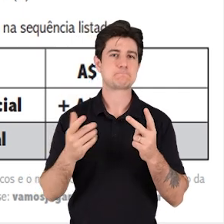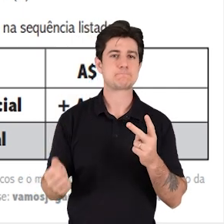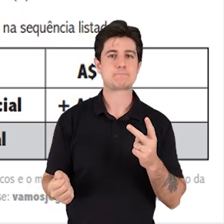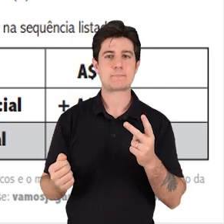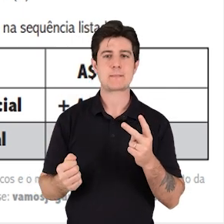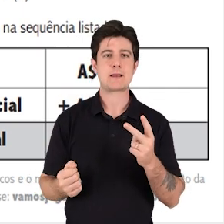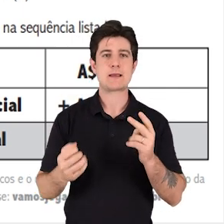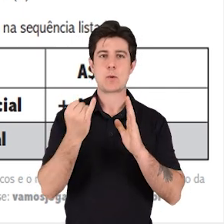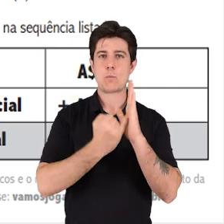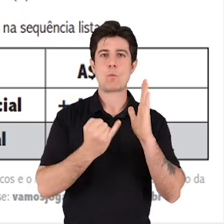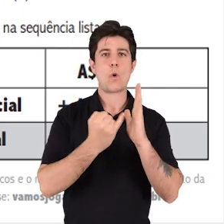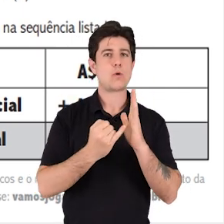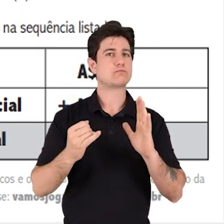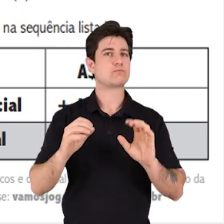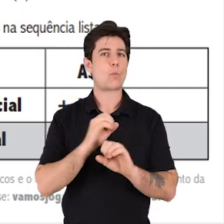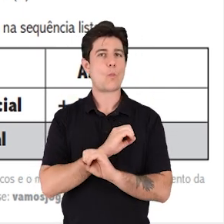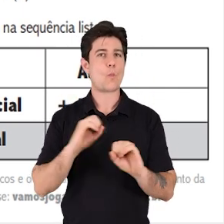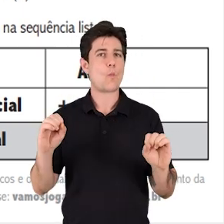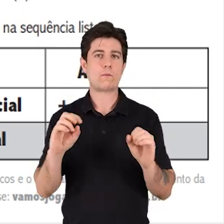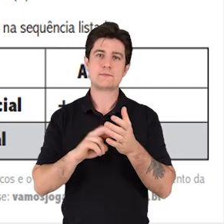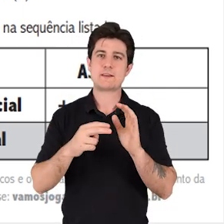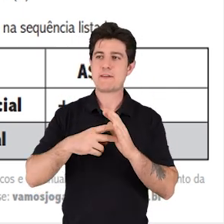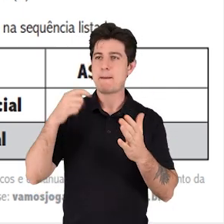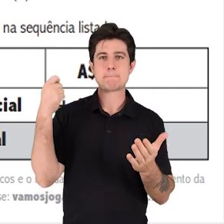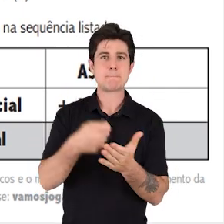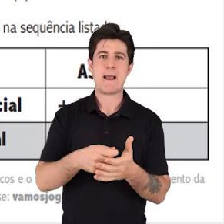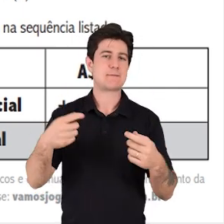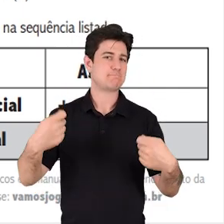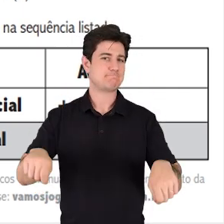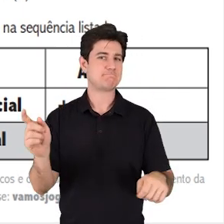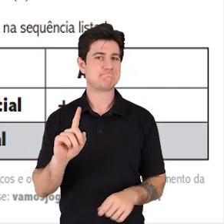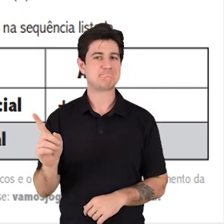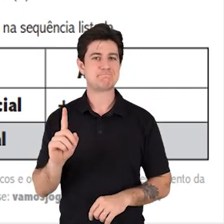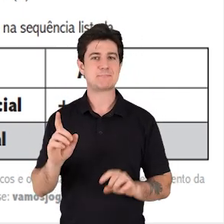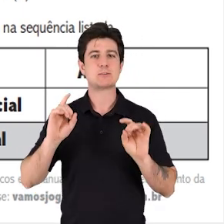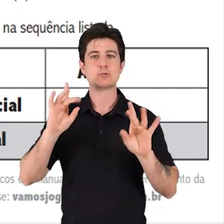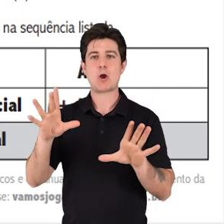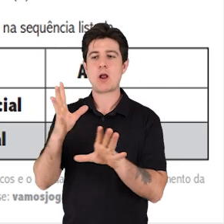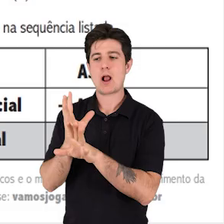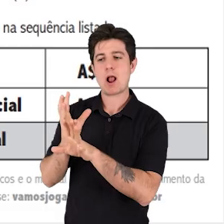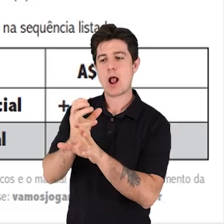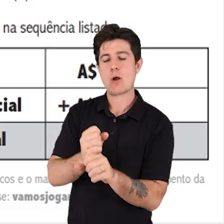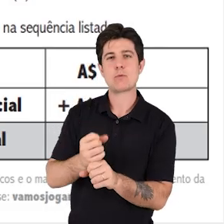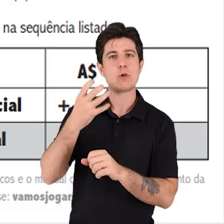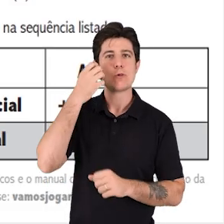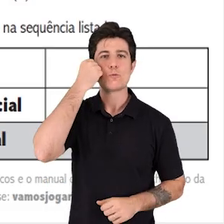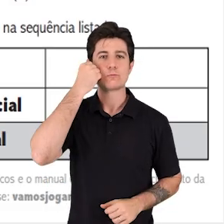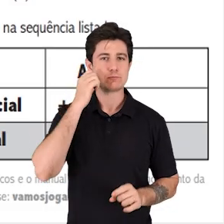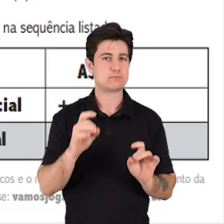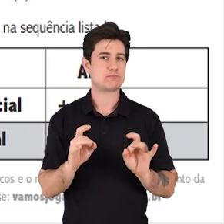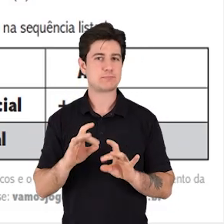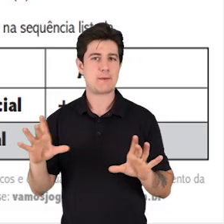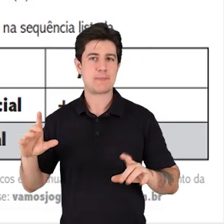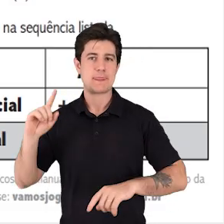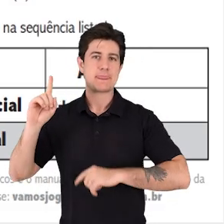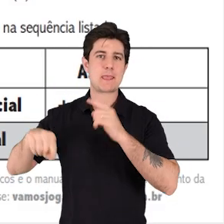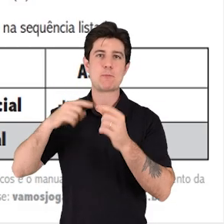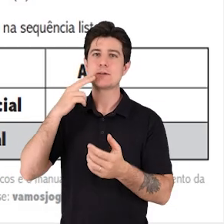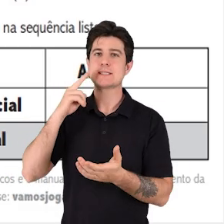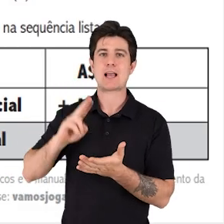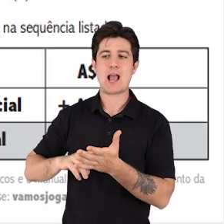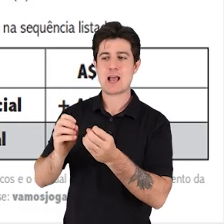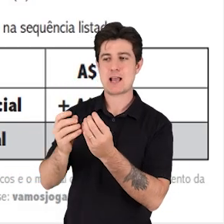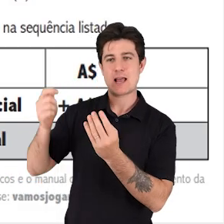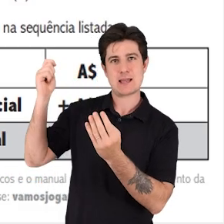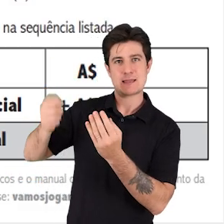Se o resultado na roda for, isenção fiscal, o jogador não terá gasto neste momento, e precisará apenas calcular a receita e o resultado, antes